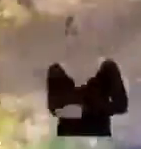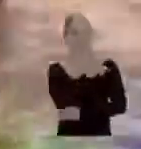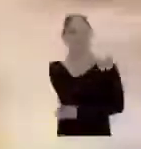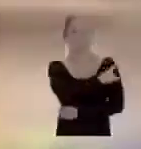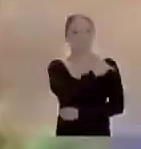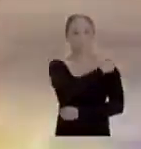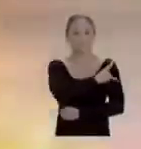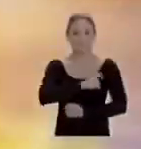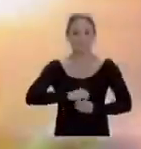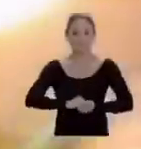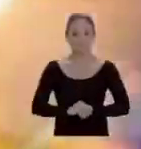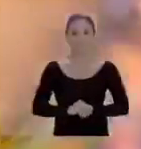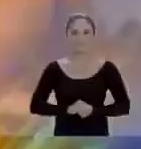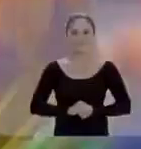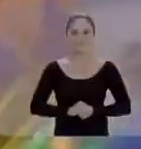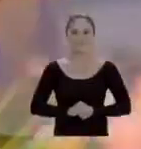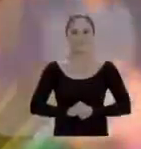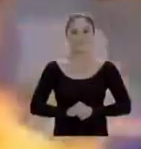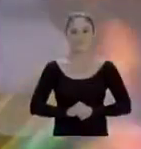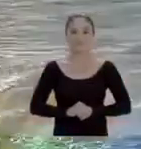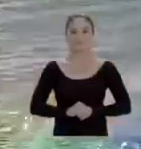nos traz.